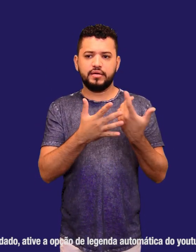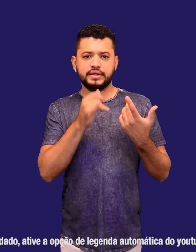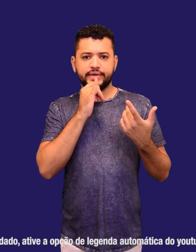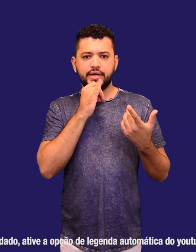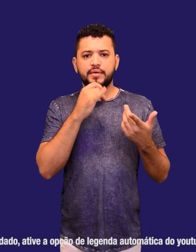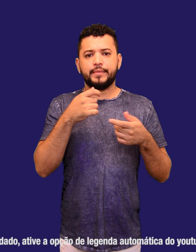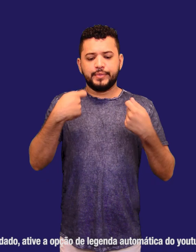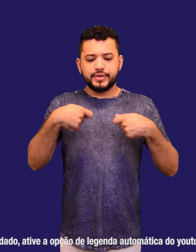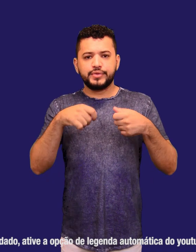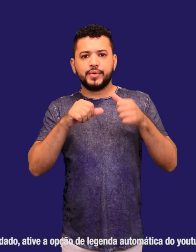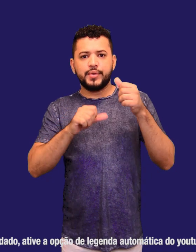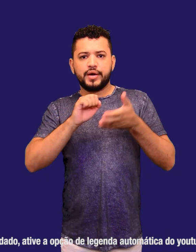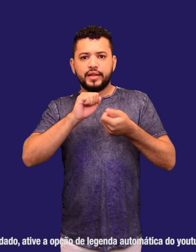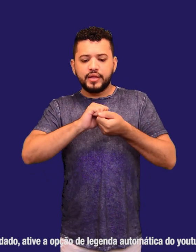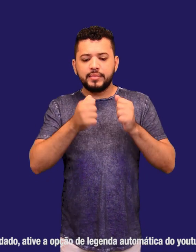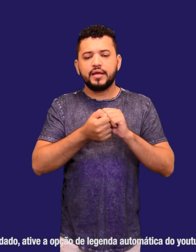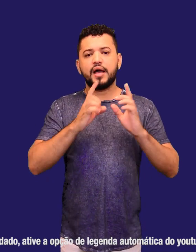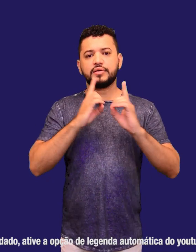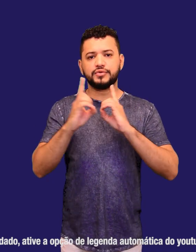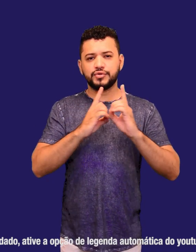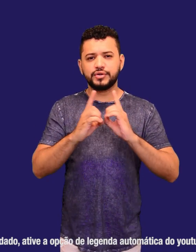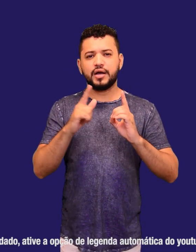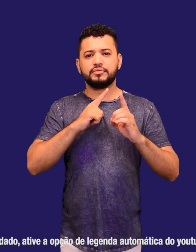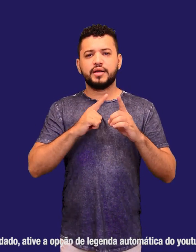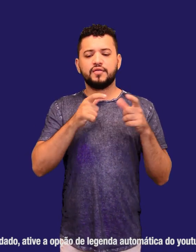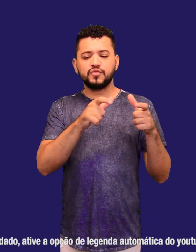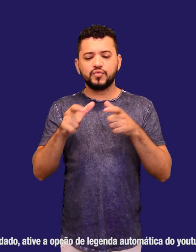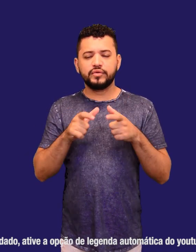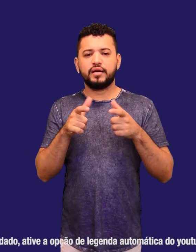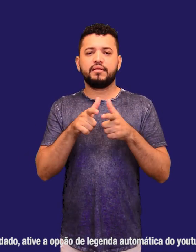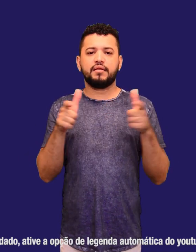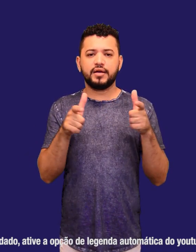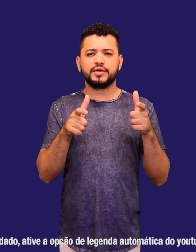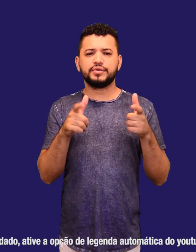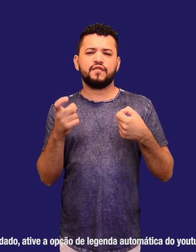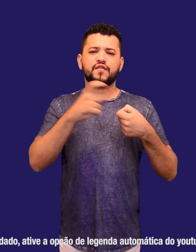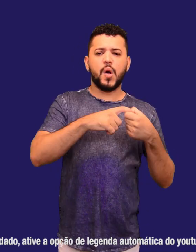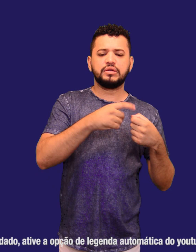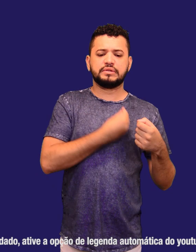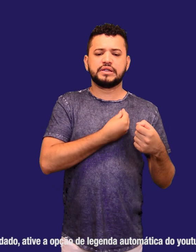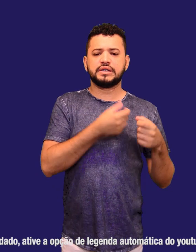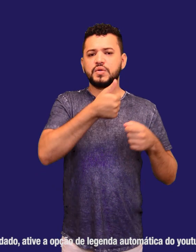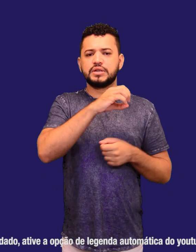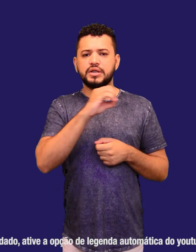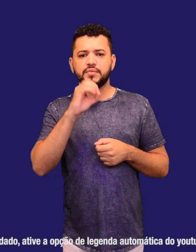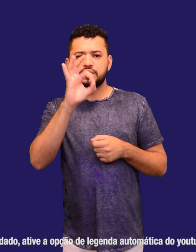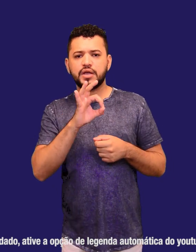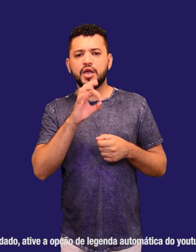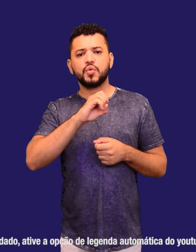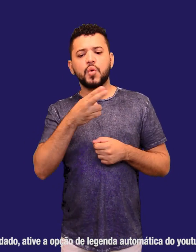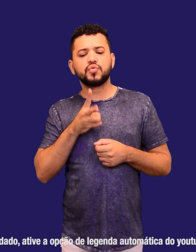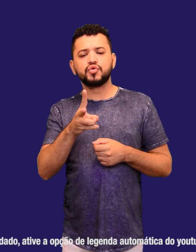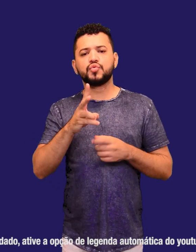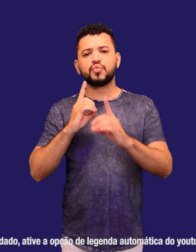exigiu muitas adaptações, o digital ganhou um espaço muito grande, volta a ser como antes? O que vocês, que análise que